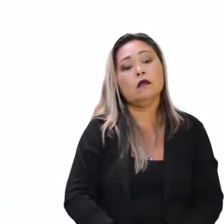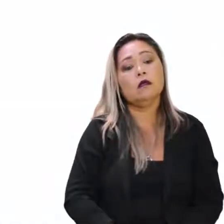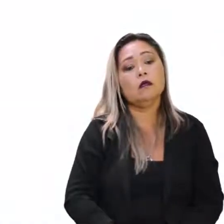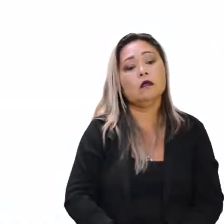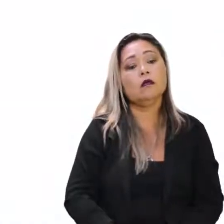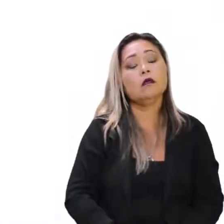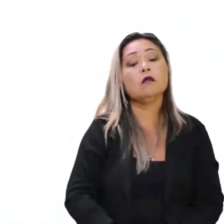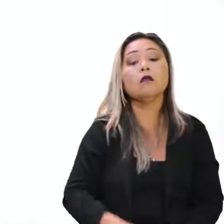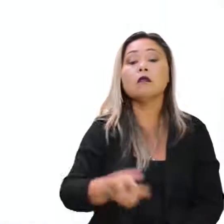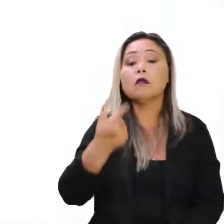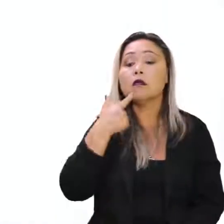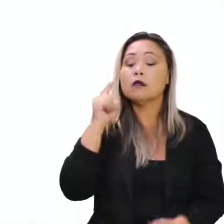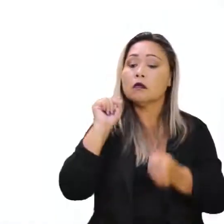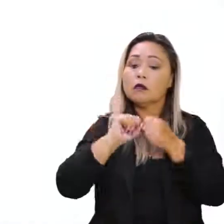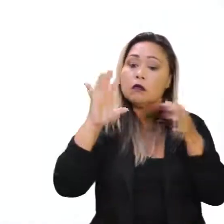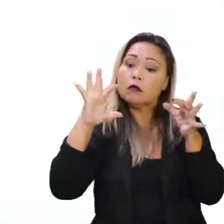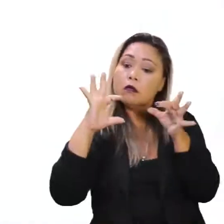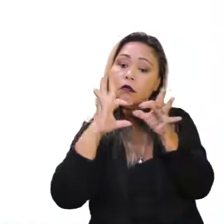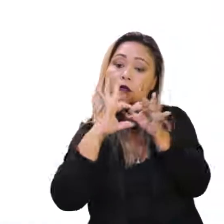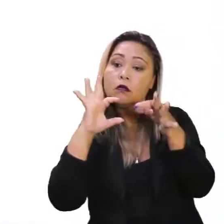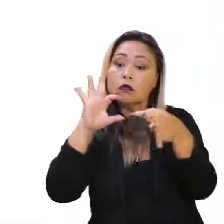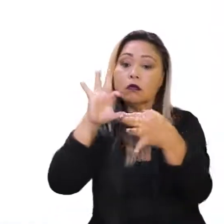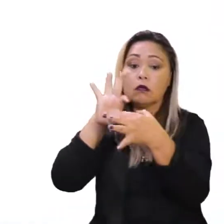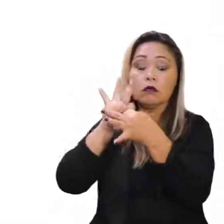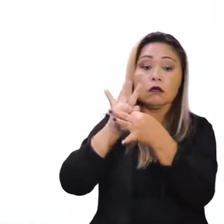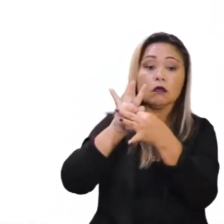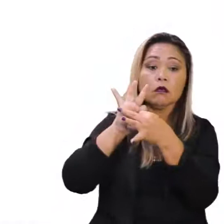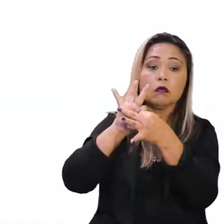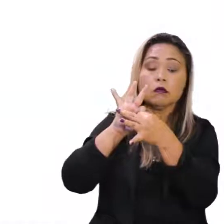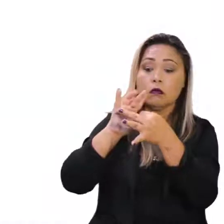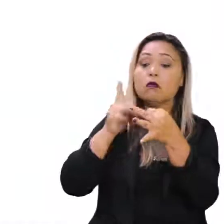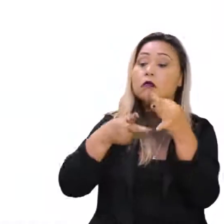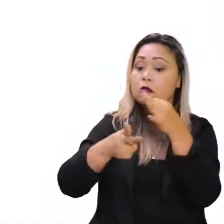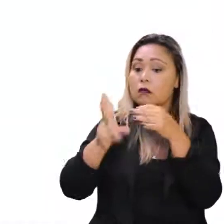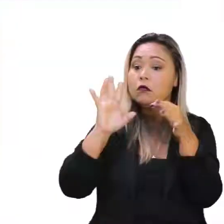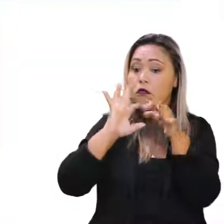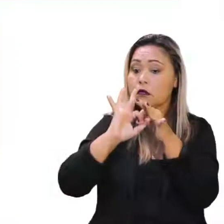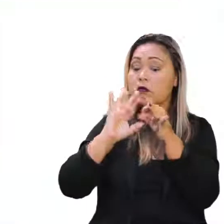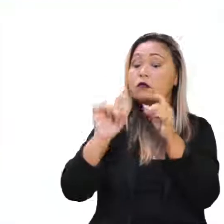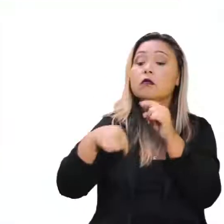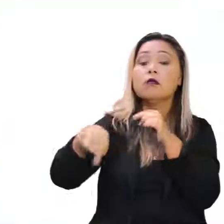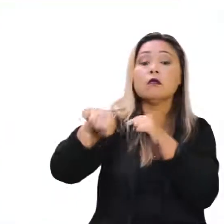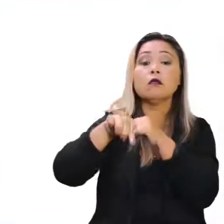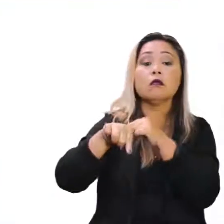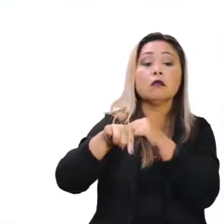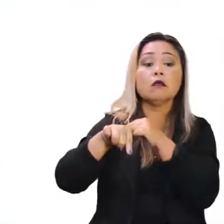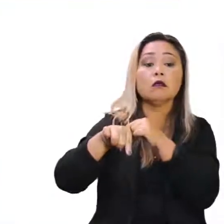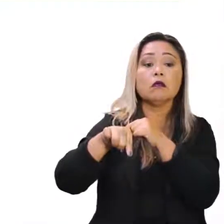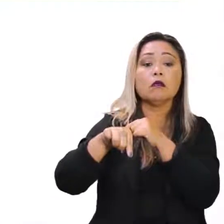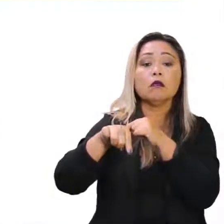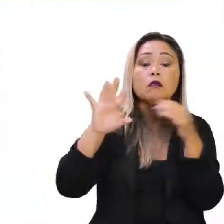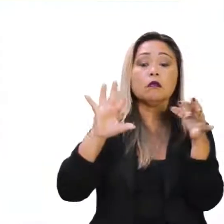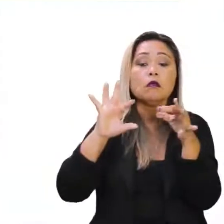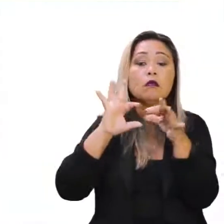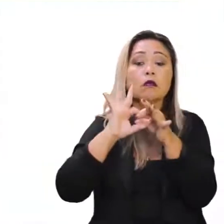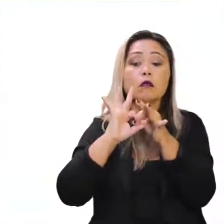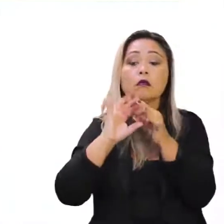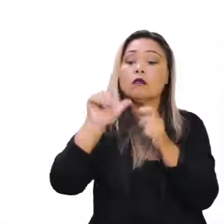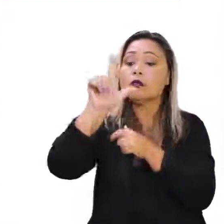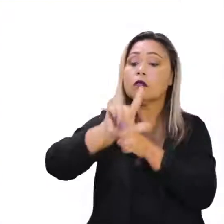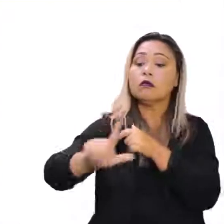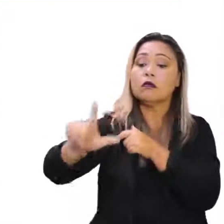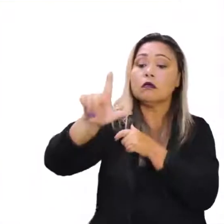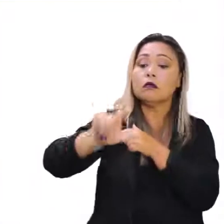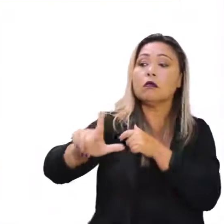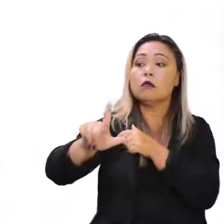Na sua vida. Então, vamos fazer uma conexão agora, pessoal. Sempre vamos estar trazendo para vocês, fazendo aí uma conexão com a literatura.